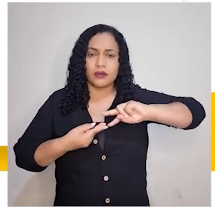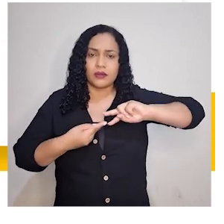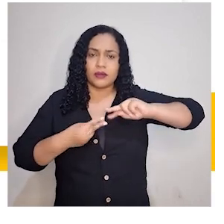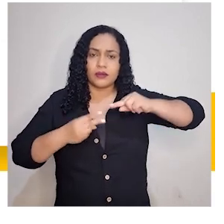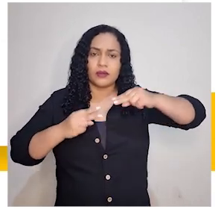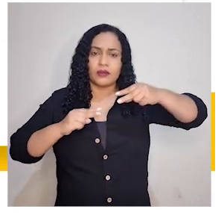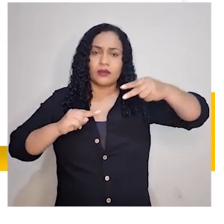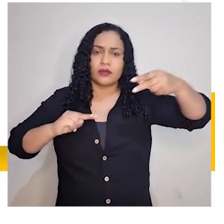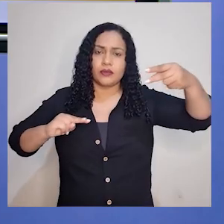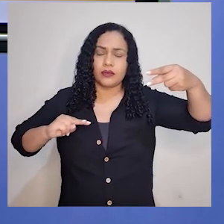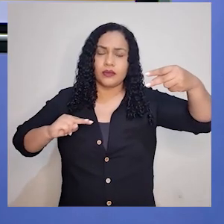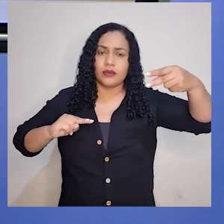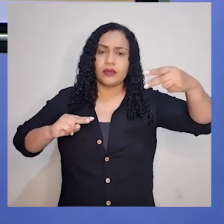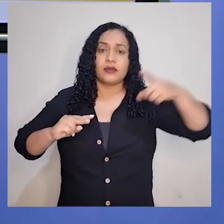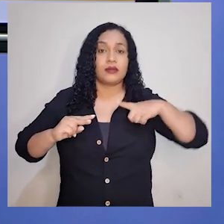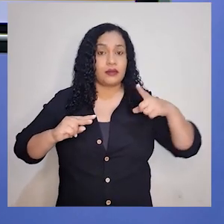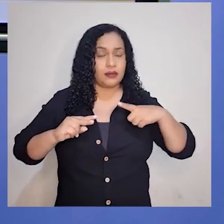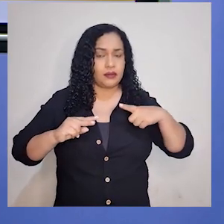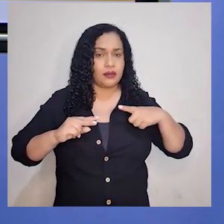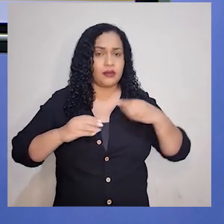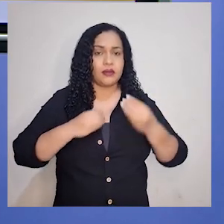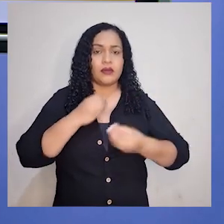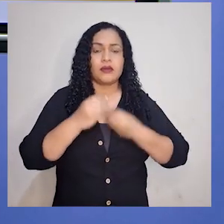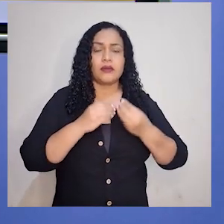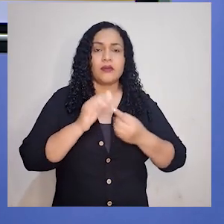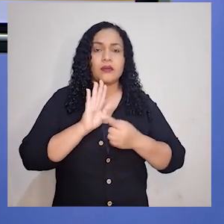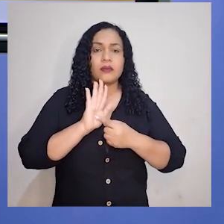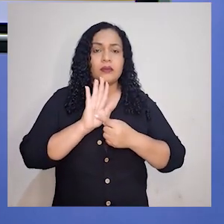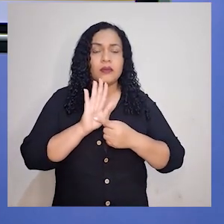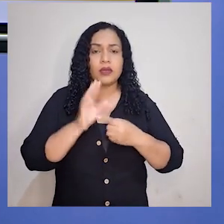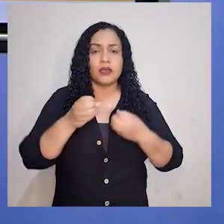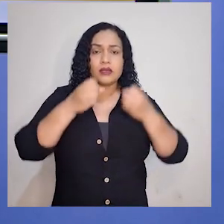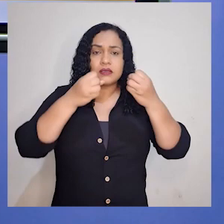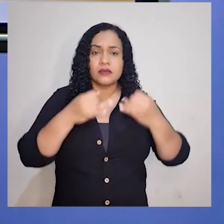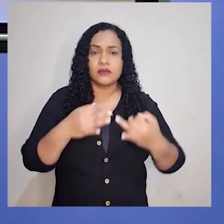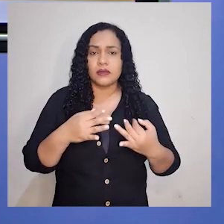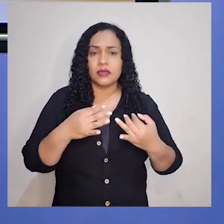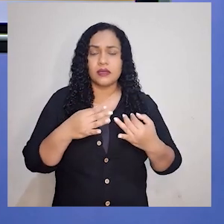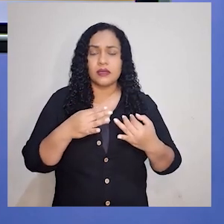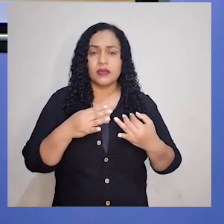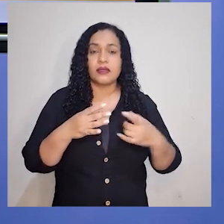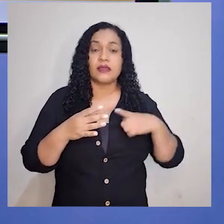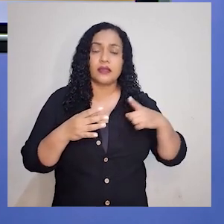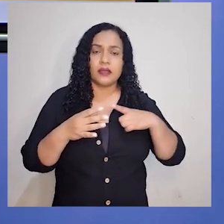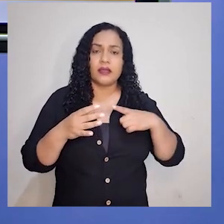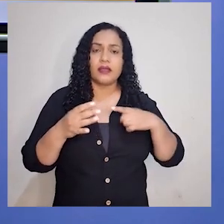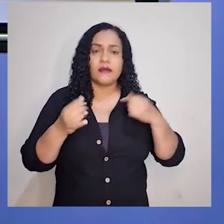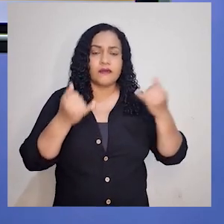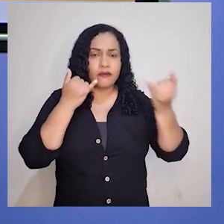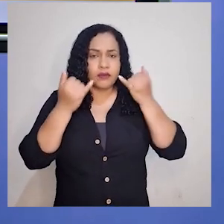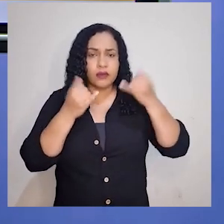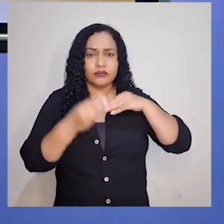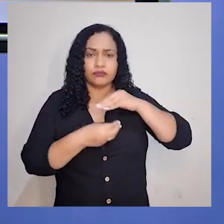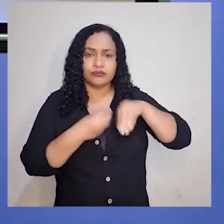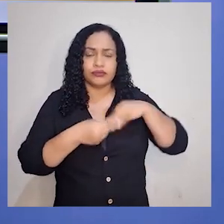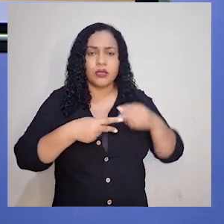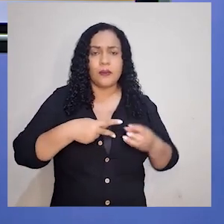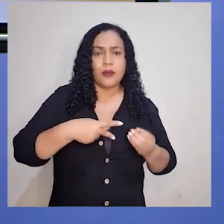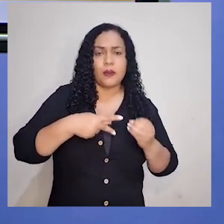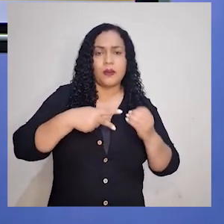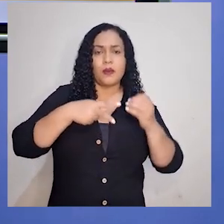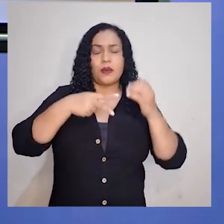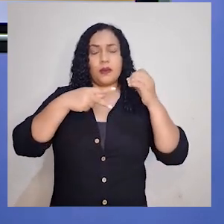cada sequência dessas, chamada de gene, é responsável por expressar, por fabricar uma proteína, por ter essa informação para